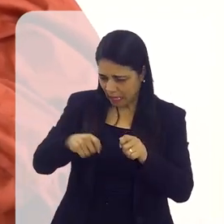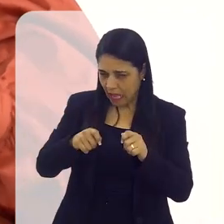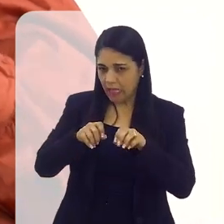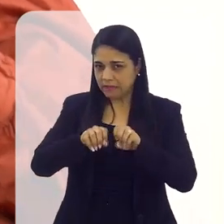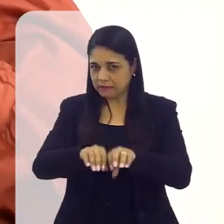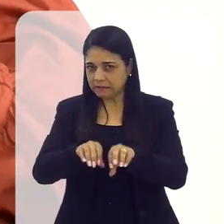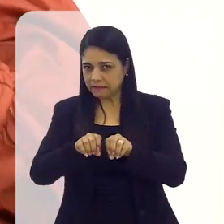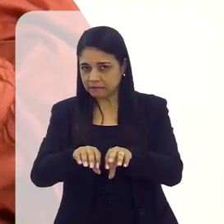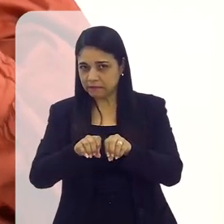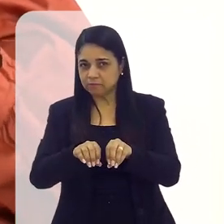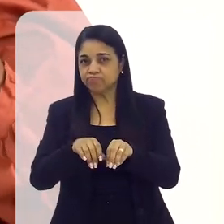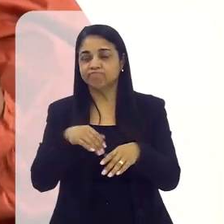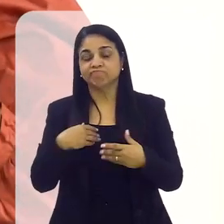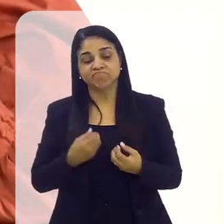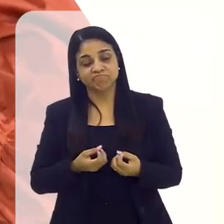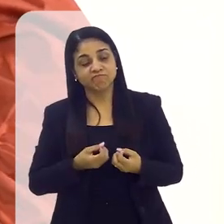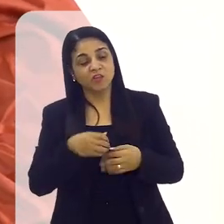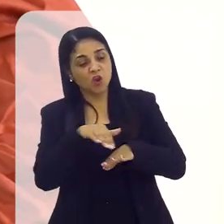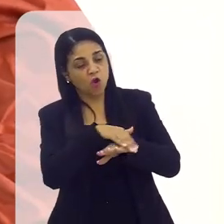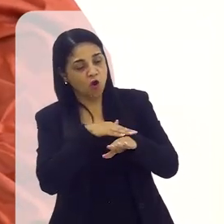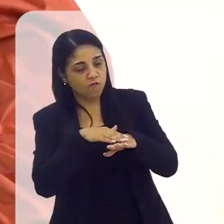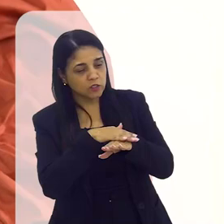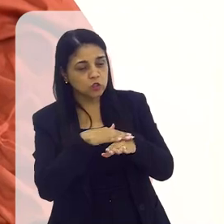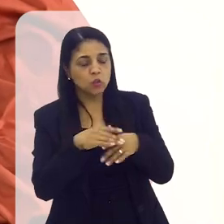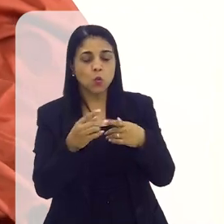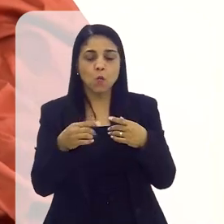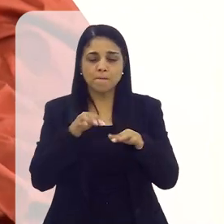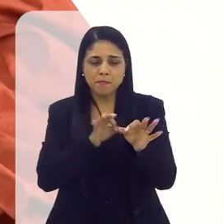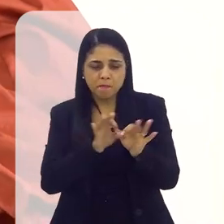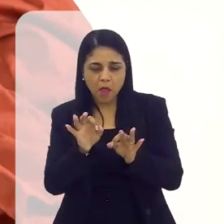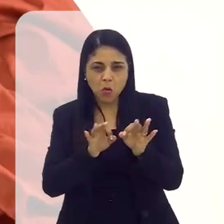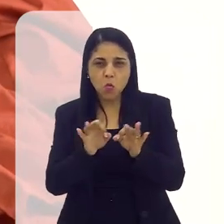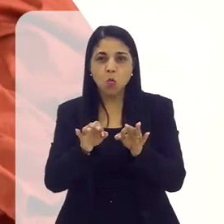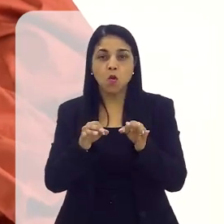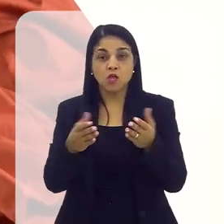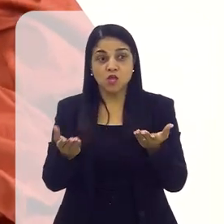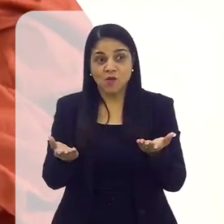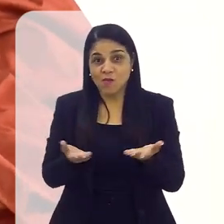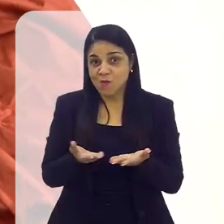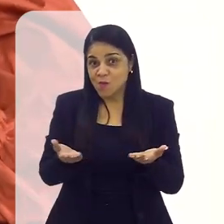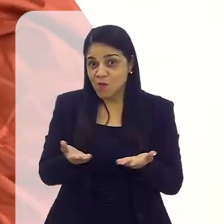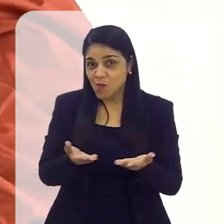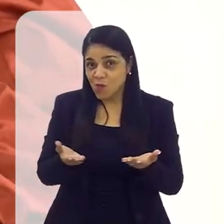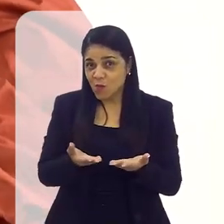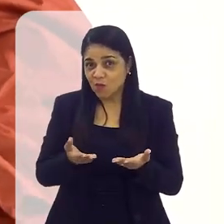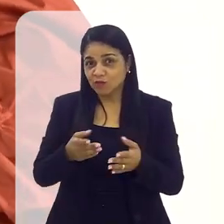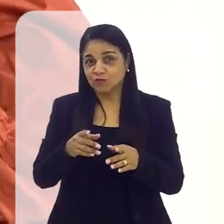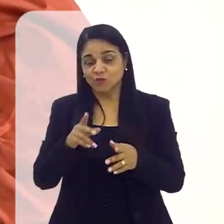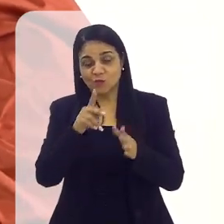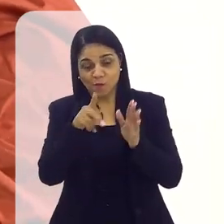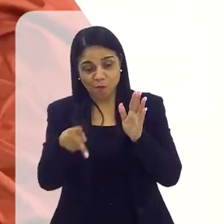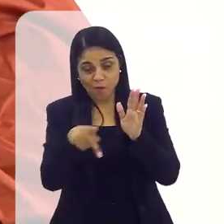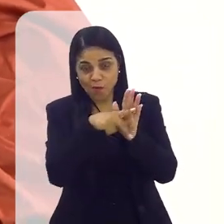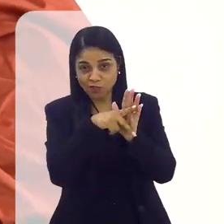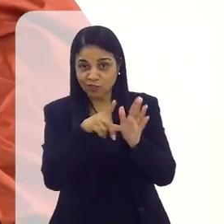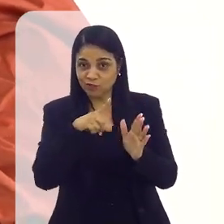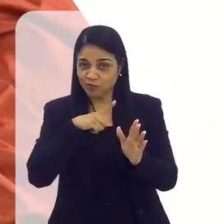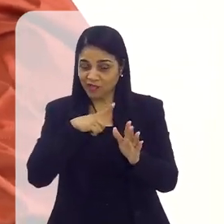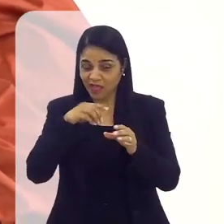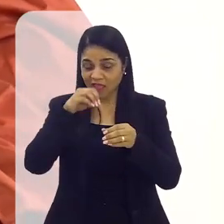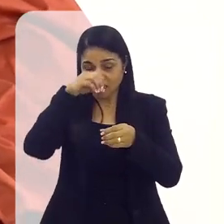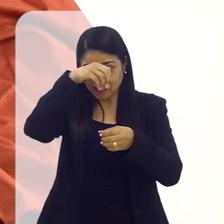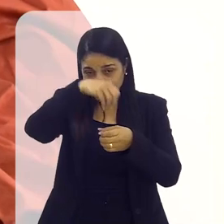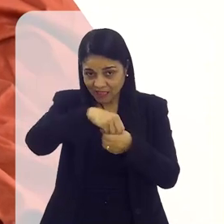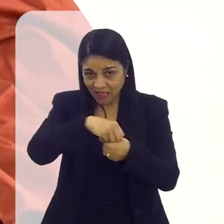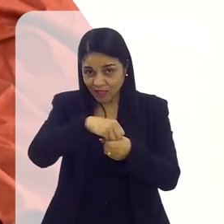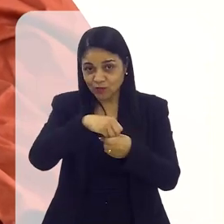educador. Aí se ofereceu para estar, a gente levou, preparou. E hoje, com tudo que o projeto pode oferecer dentro